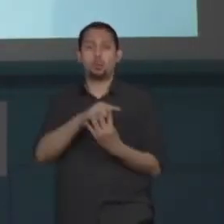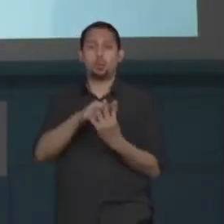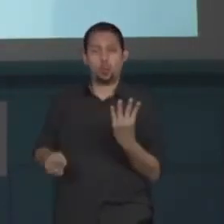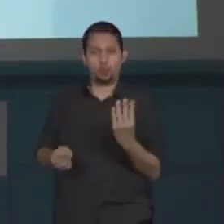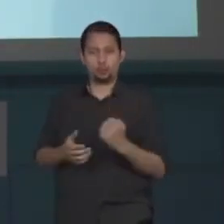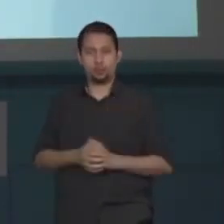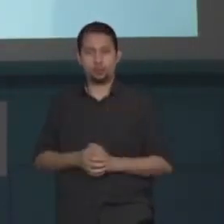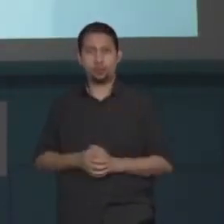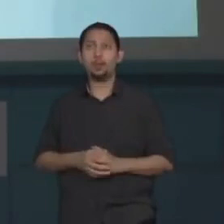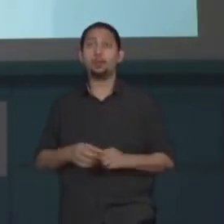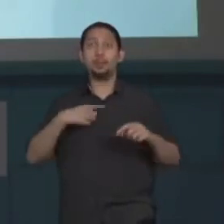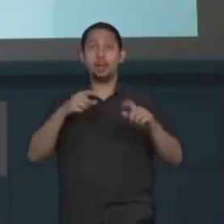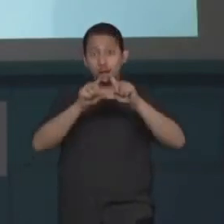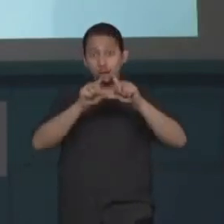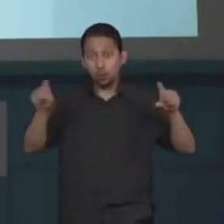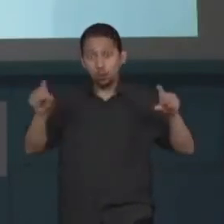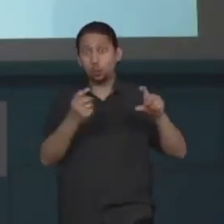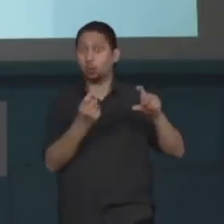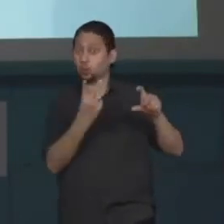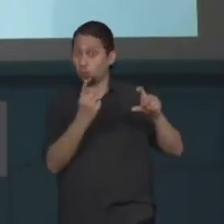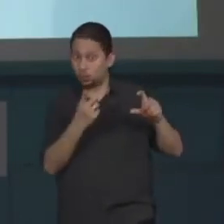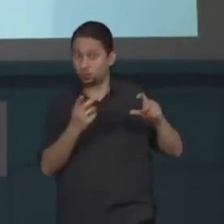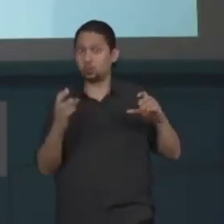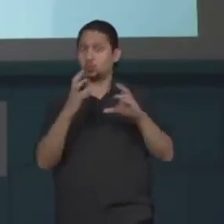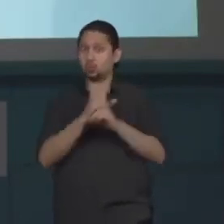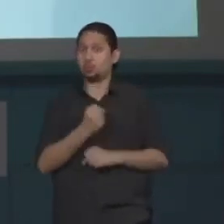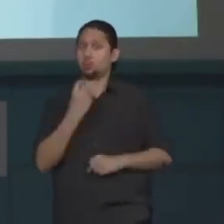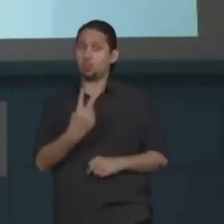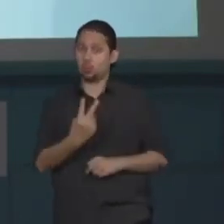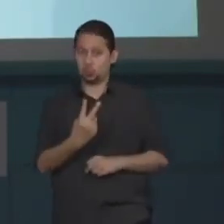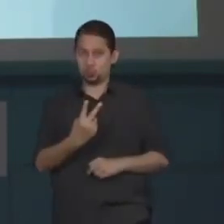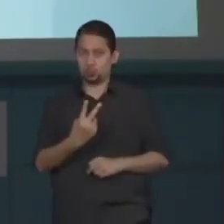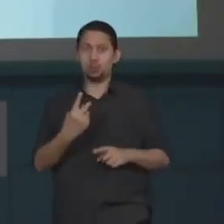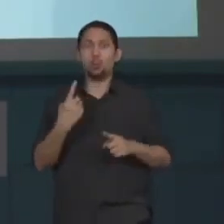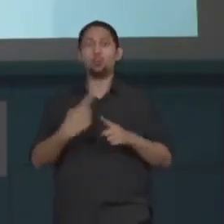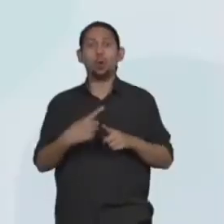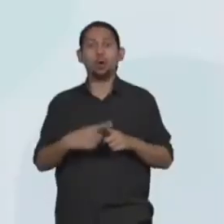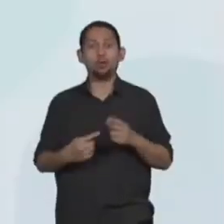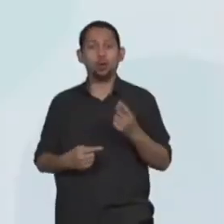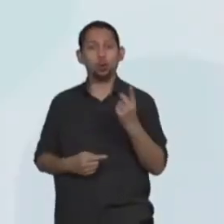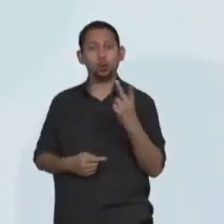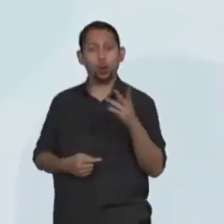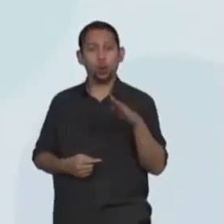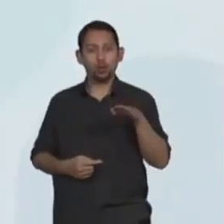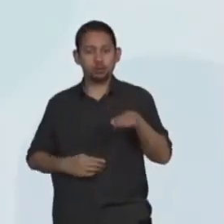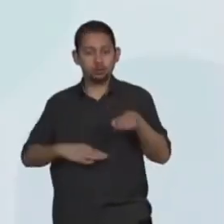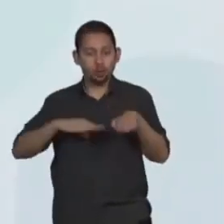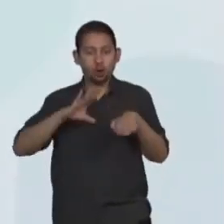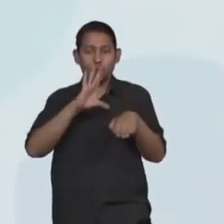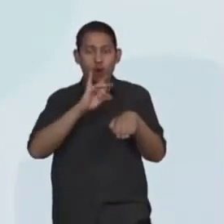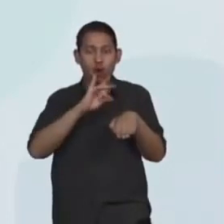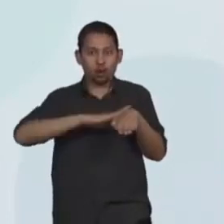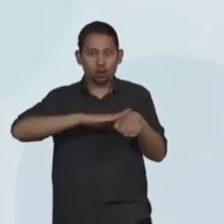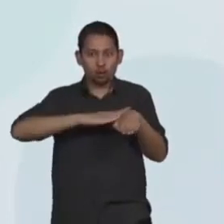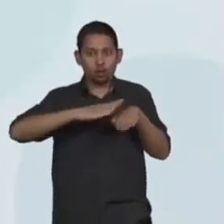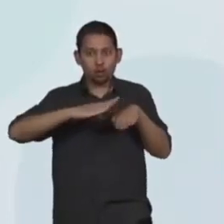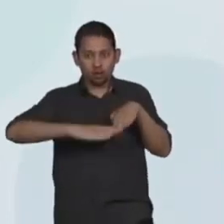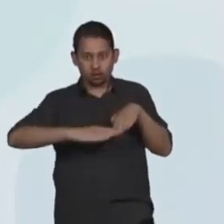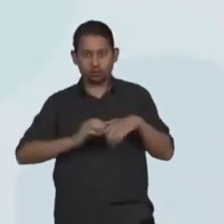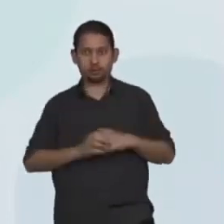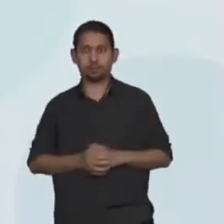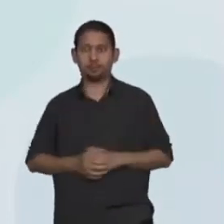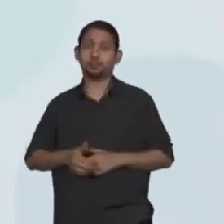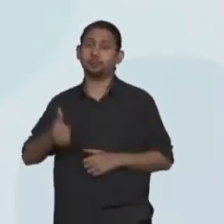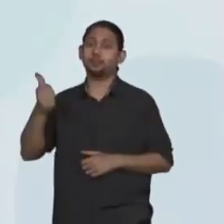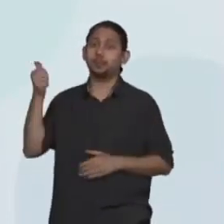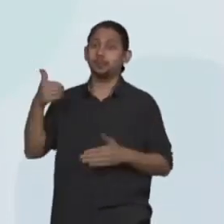Essas peças vão ser coladas embaixo dessa maior aqui. E o último passo, o passo 5,